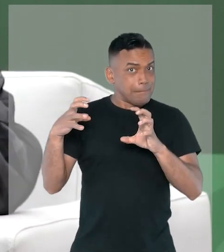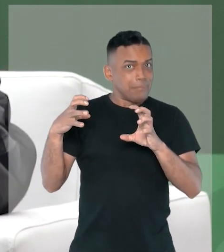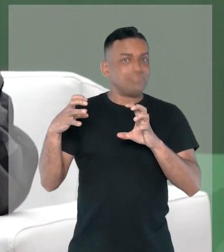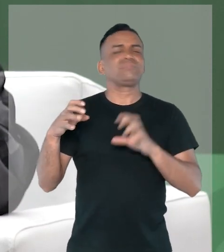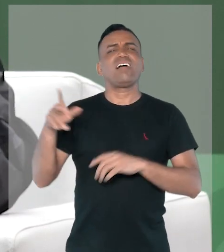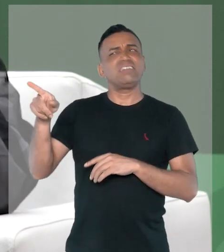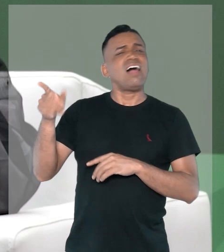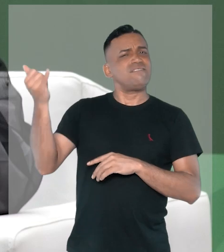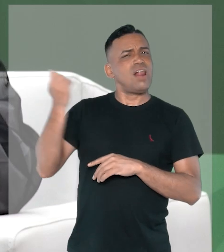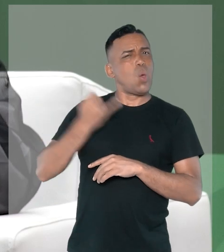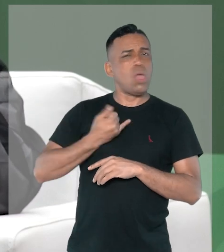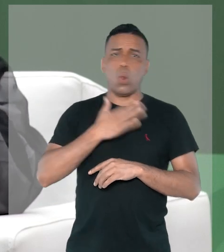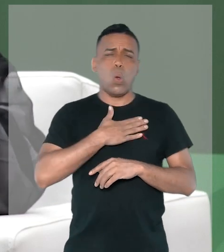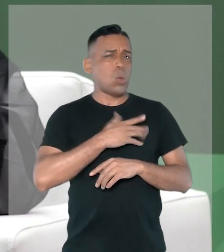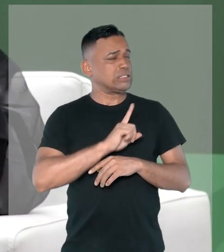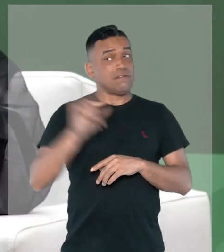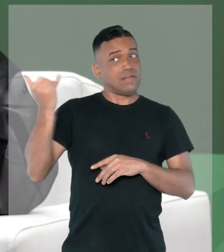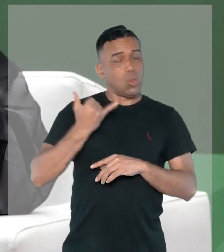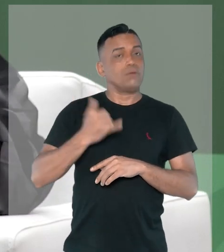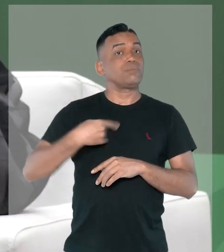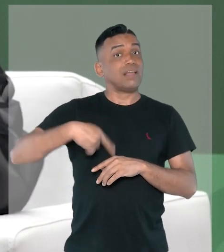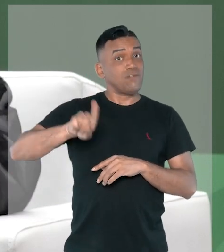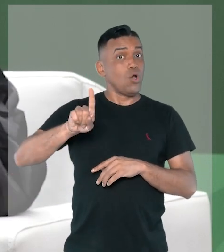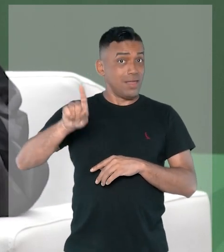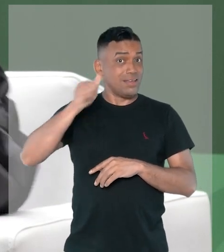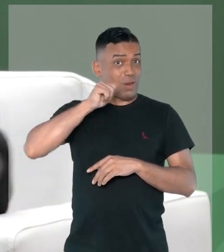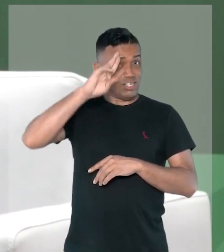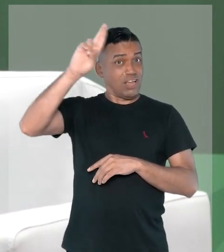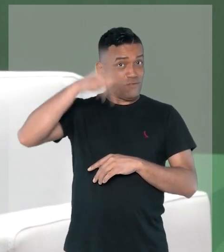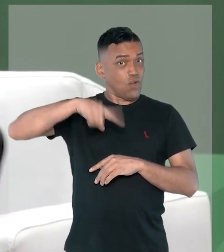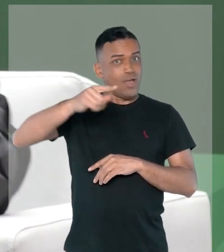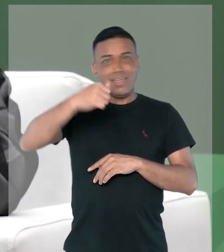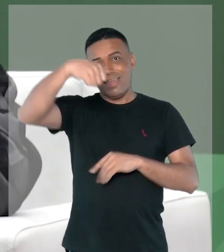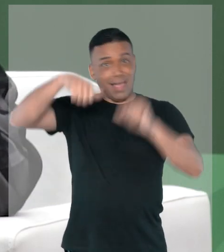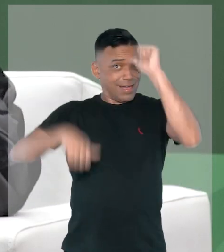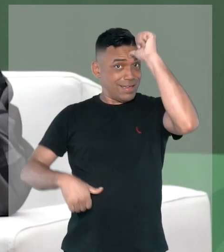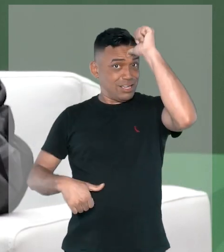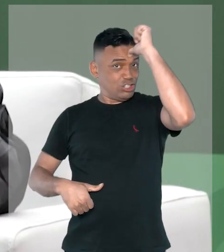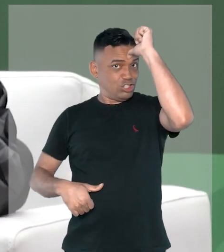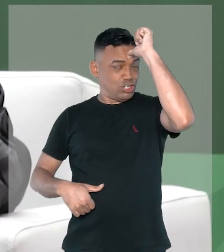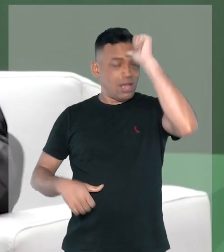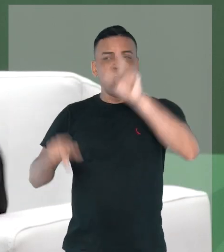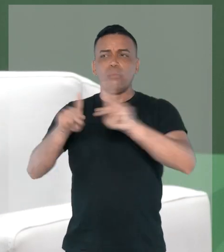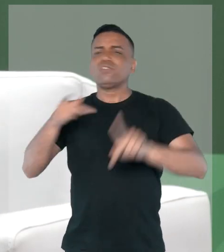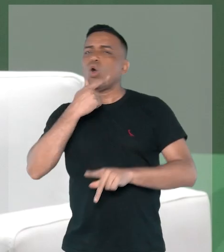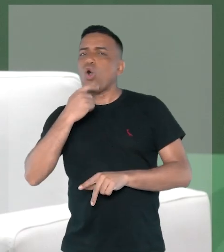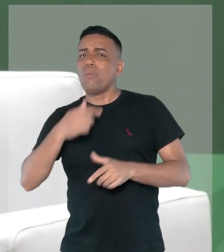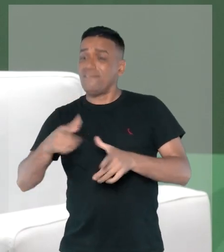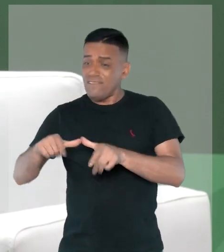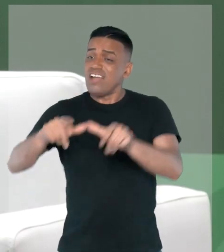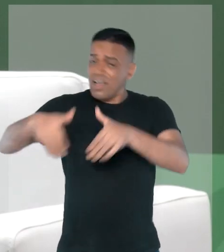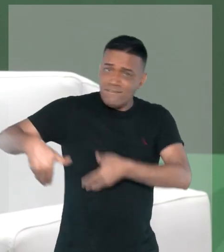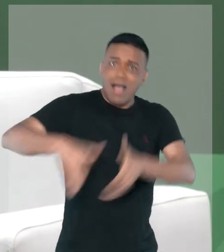Uma vez ela falou uma coisa que eu não gostei. Ela tinha ido à Índia e o professor dela insistia que ela viajasse pelo mundo, porque